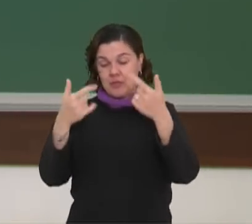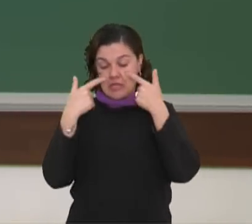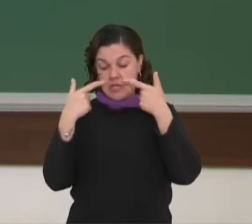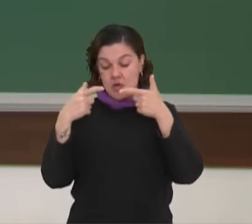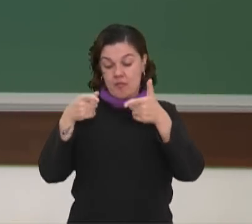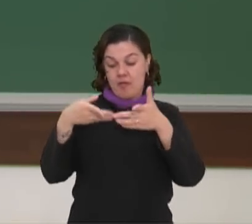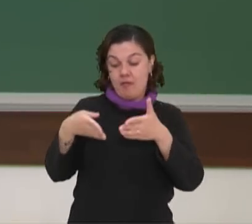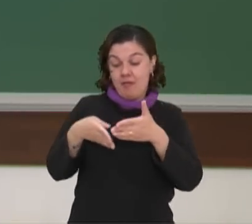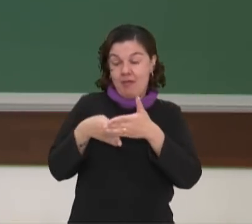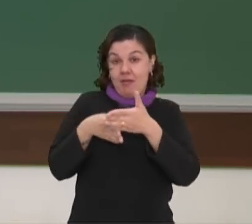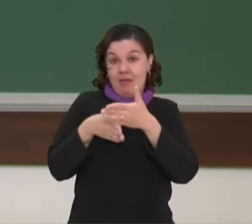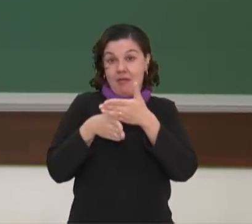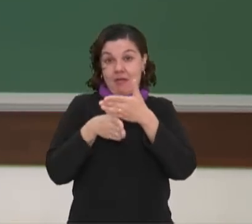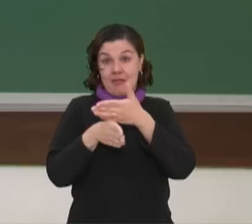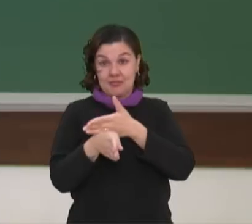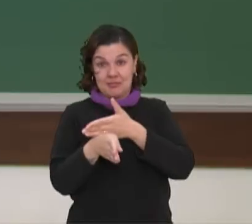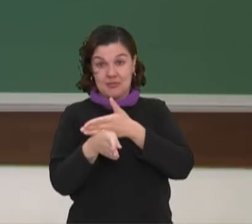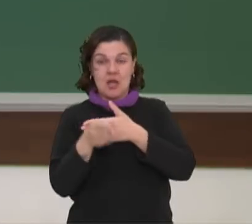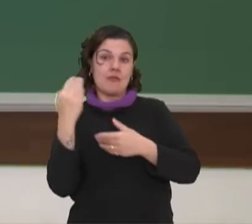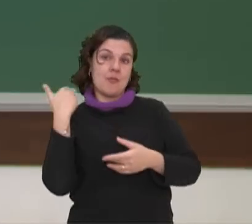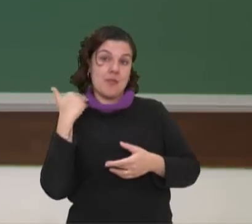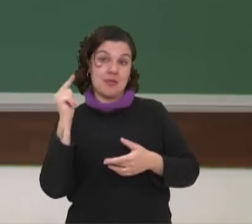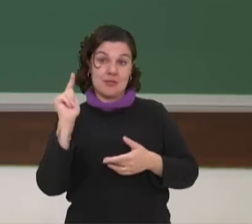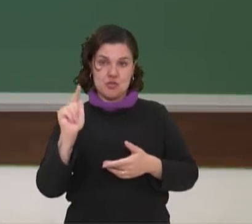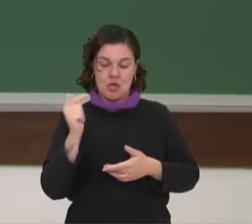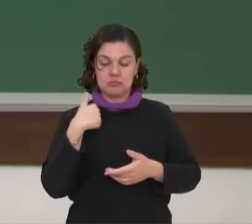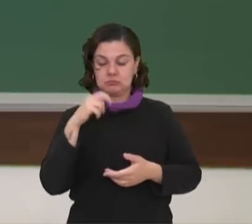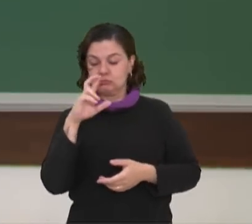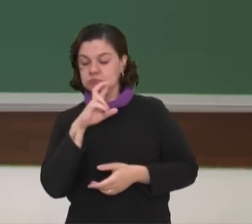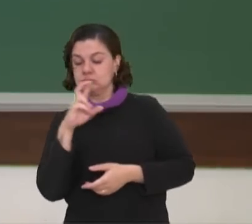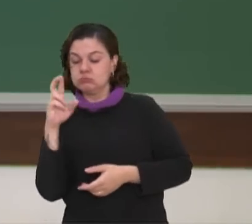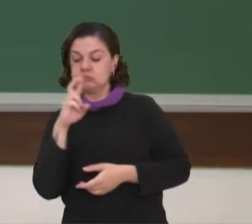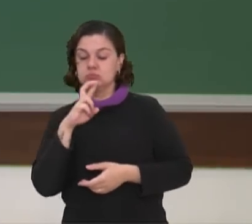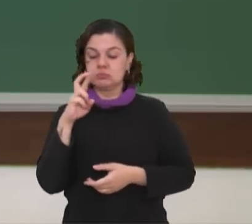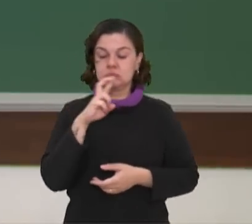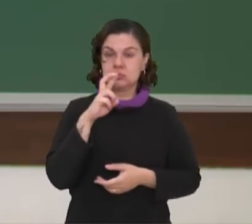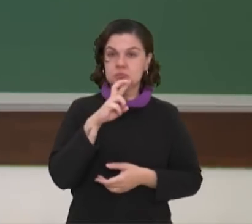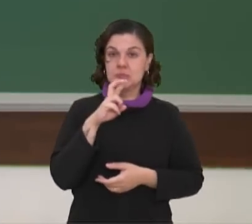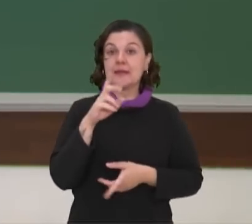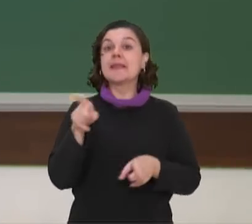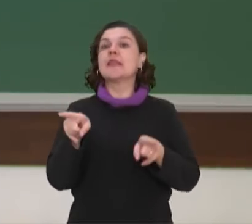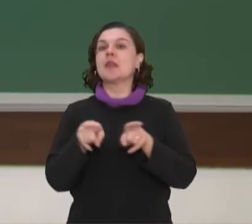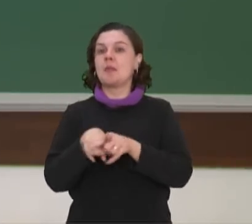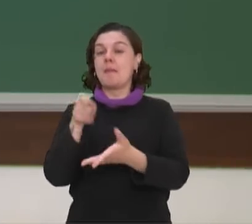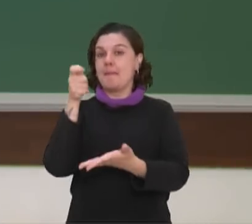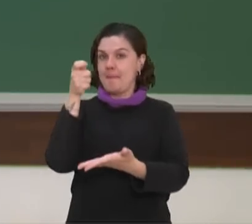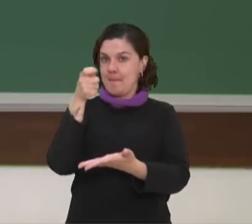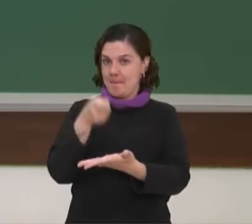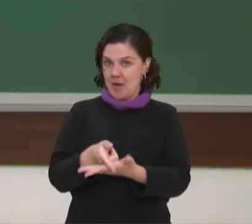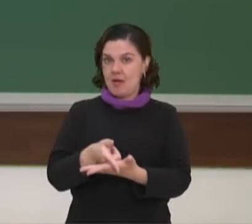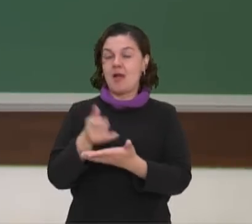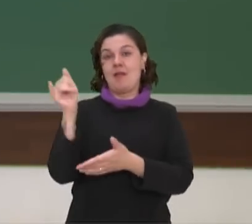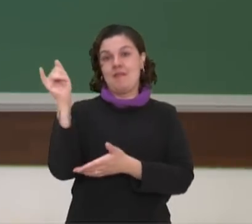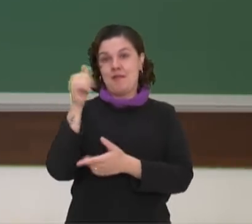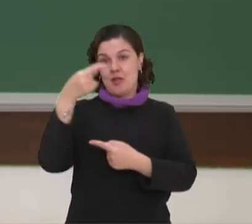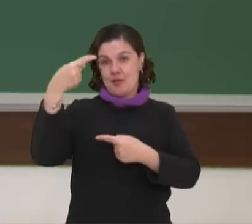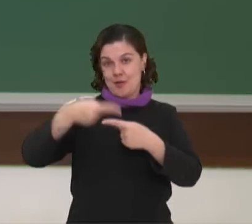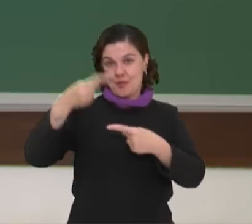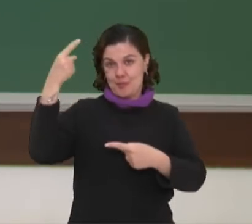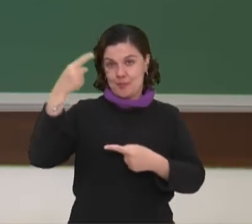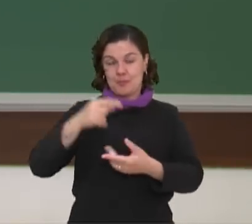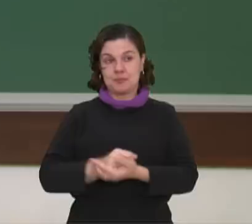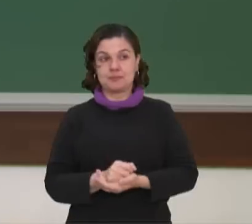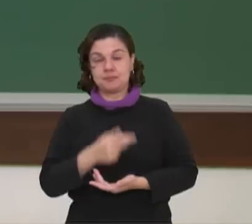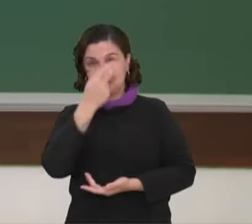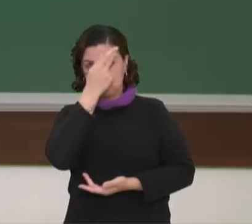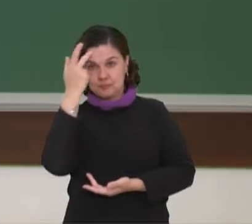produto que entrava nas minas era fiscalizado, era vistoriado e, nesse posto, nesse registro,